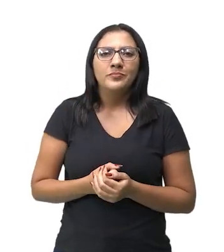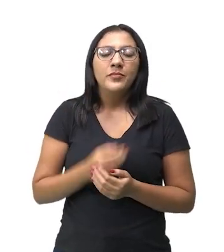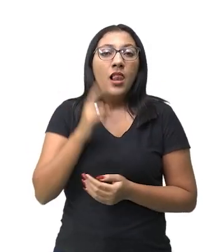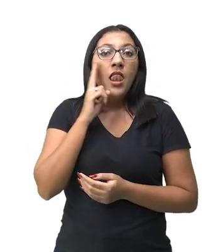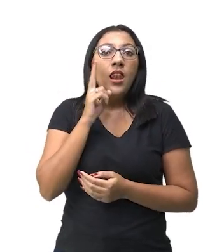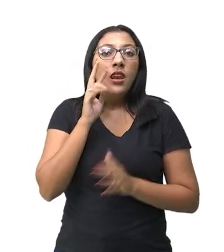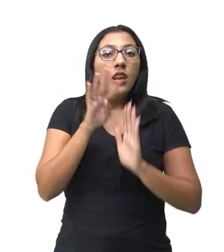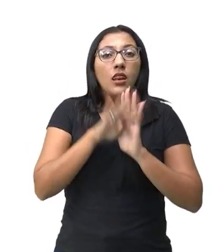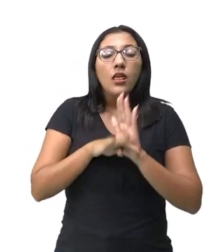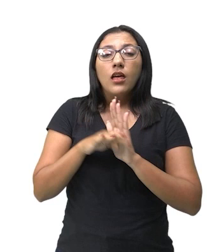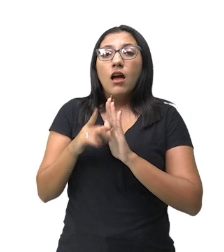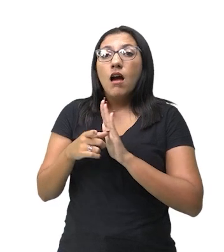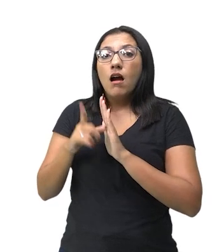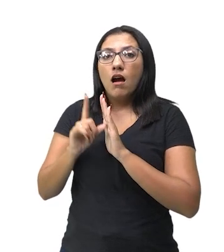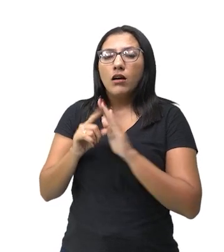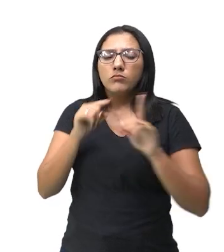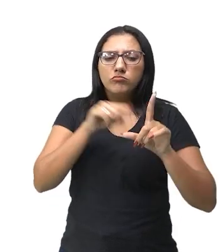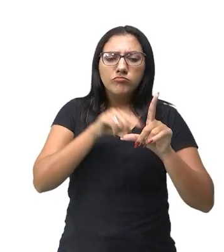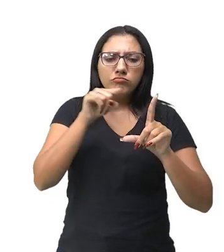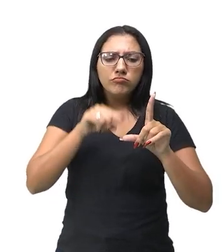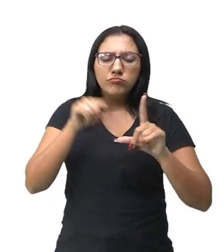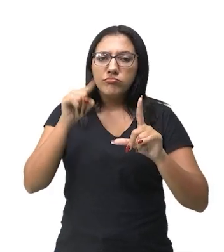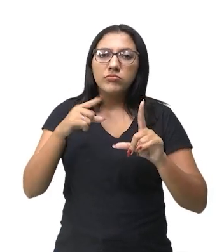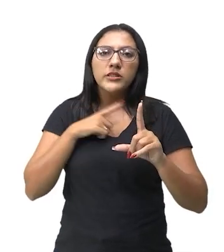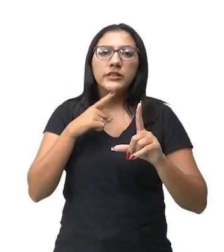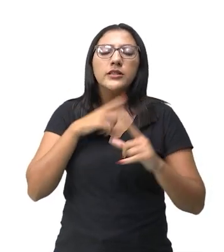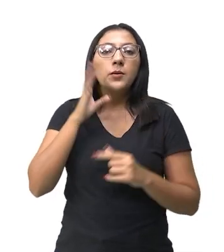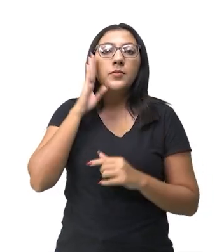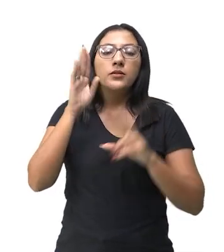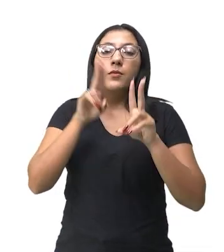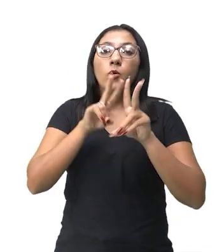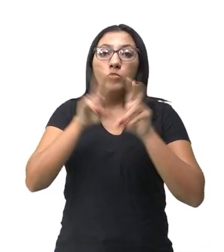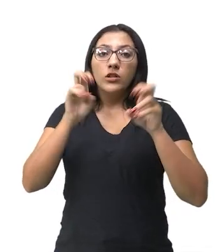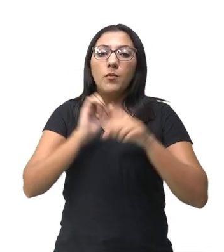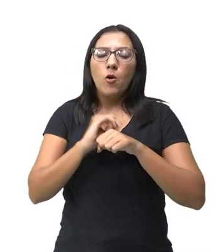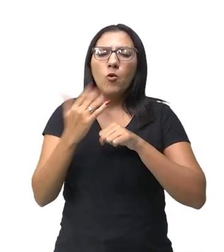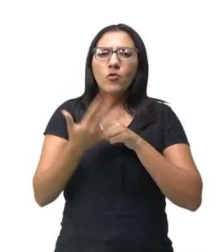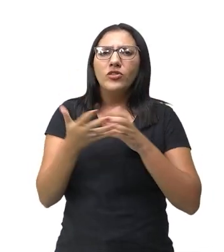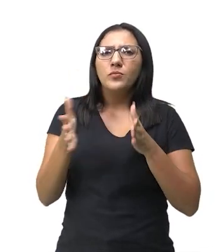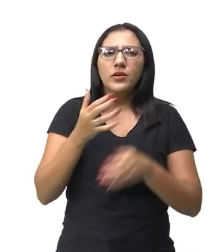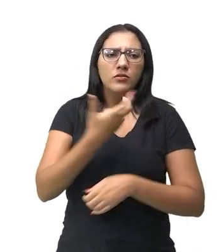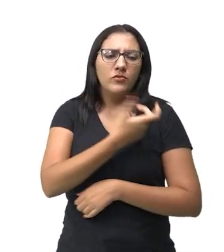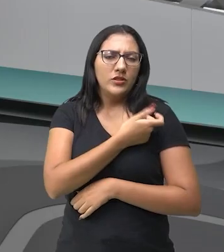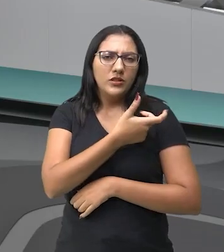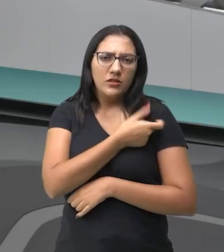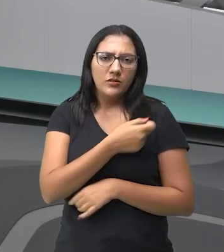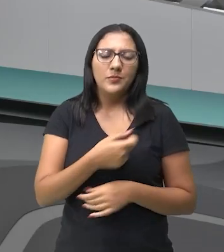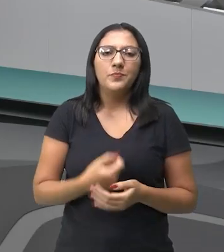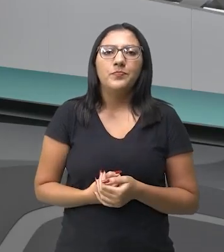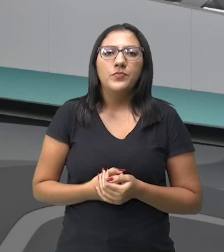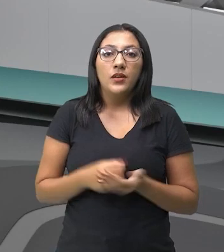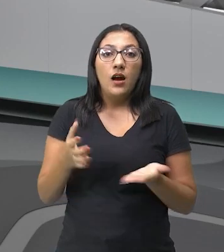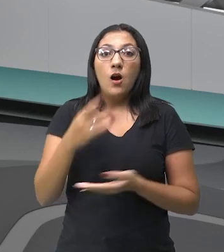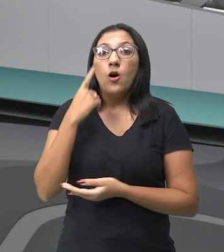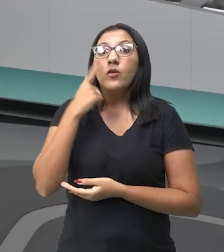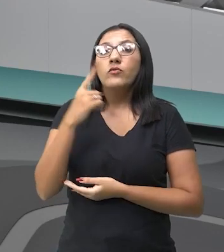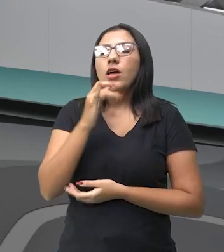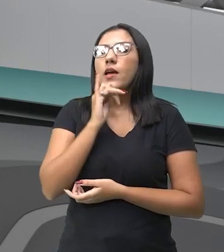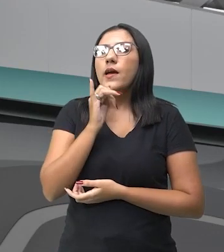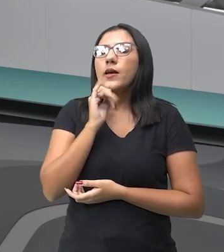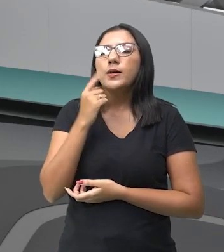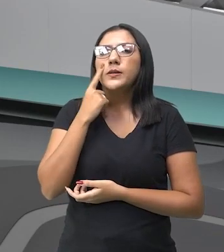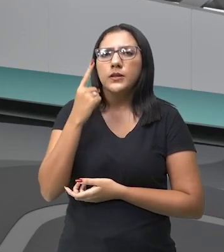viu anteriormente, né, que falava sobre os dados da vacinação, aqui a gente tem um tema também. Olhem